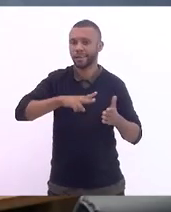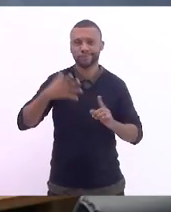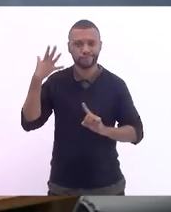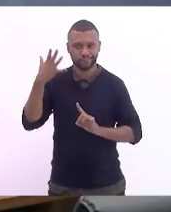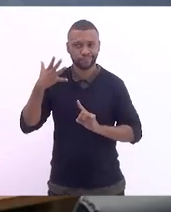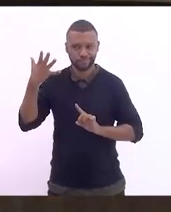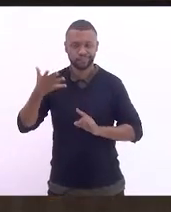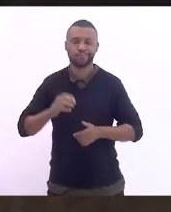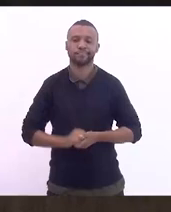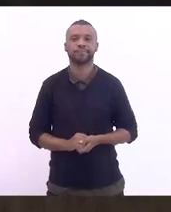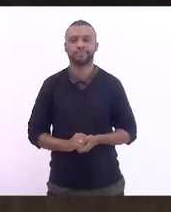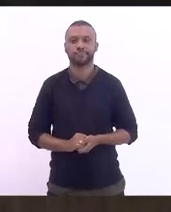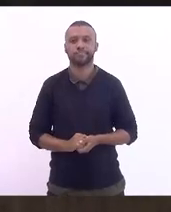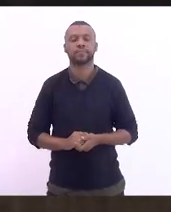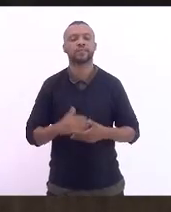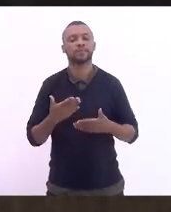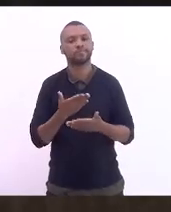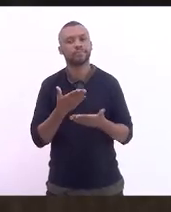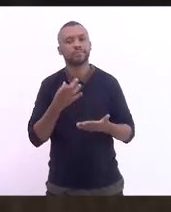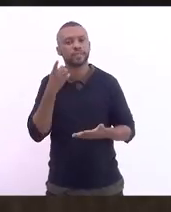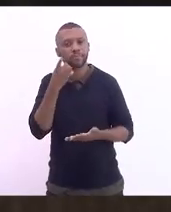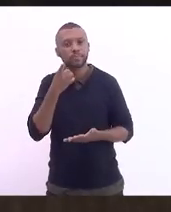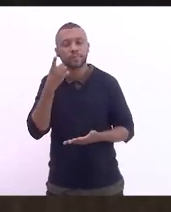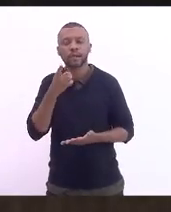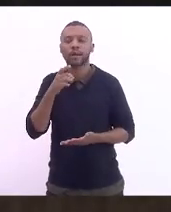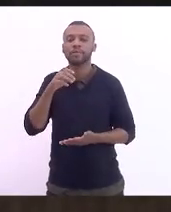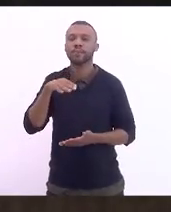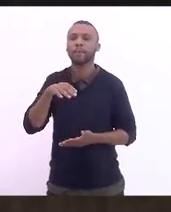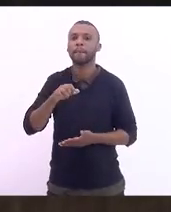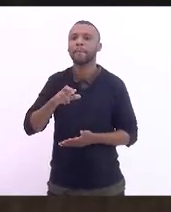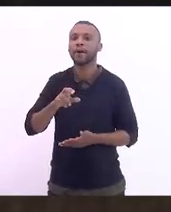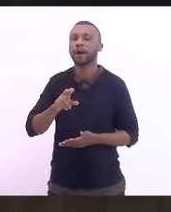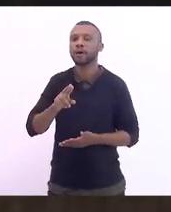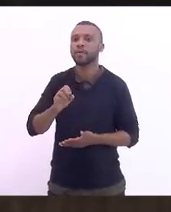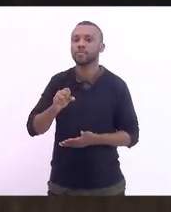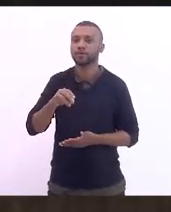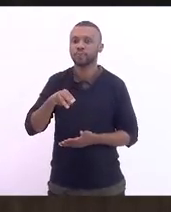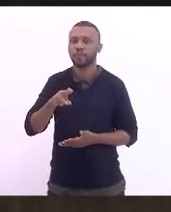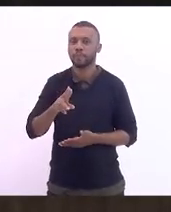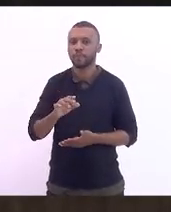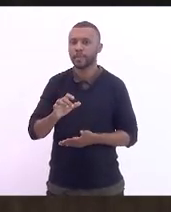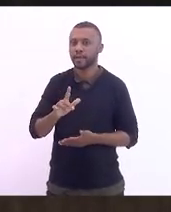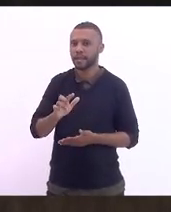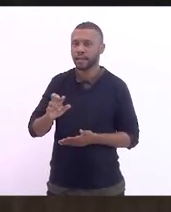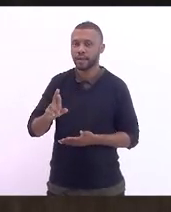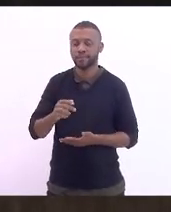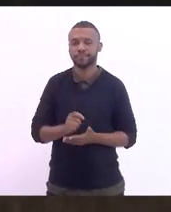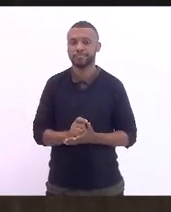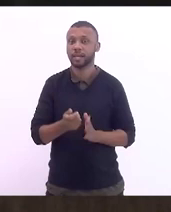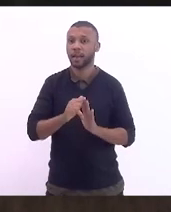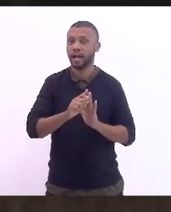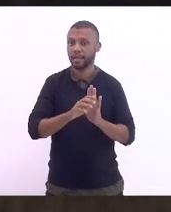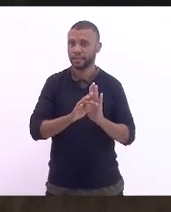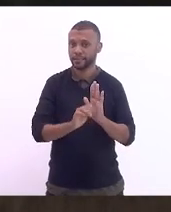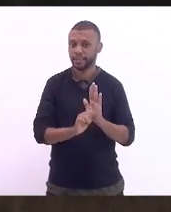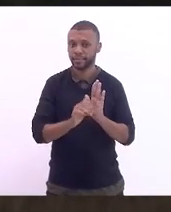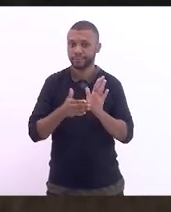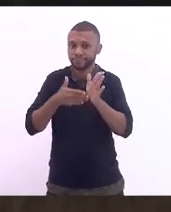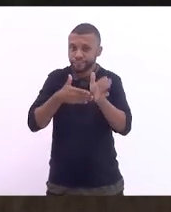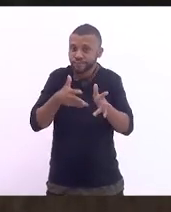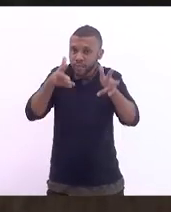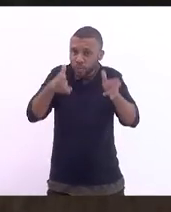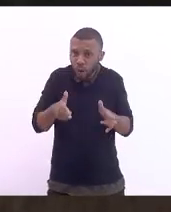o show Presidente Deputado Marcus Miller a água reflete com exatidão o